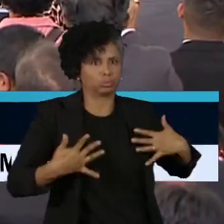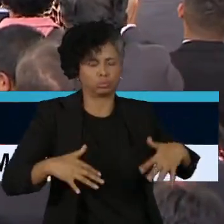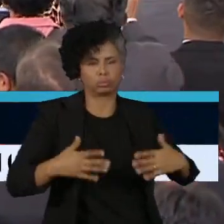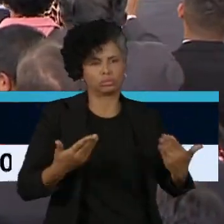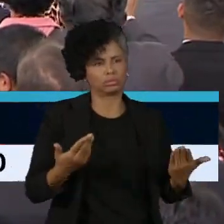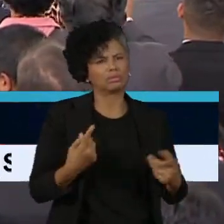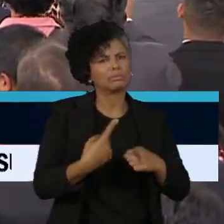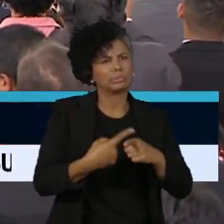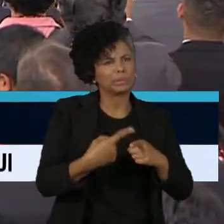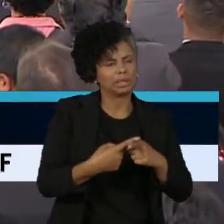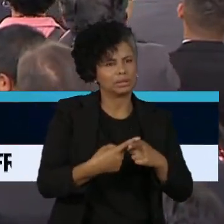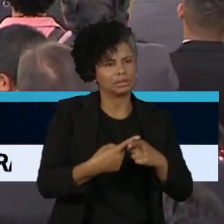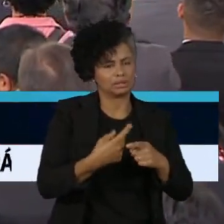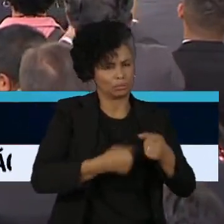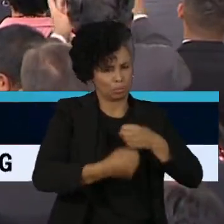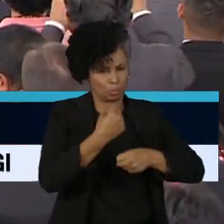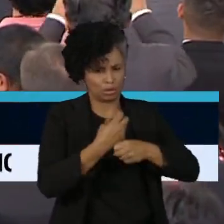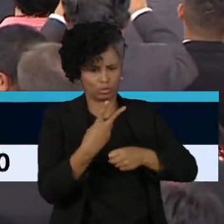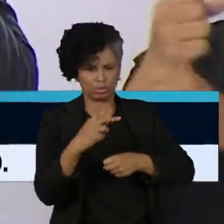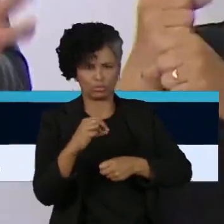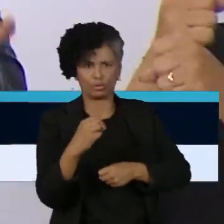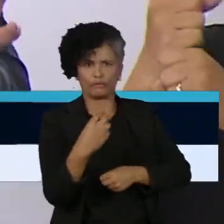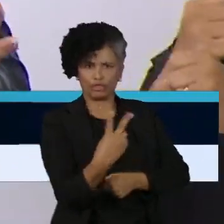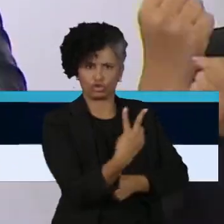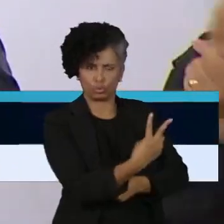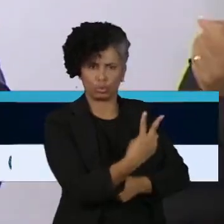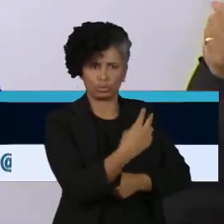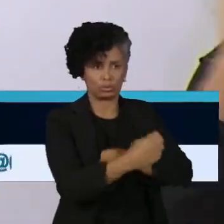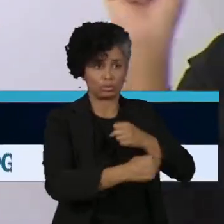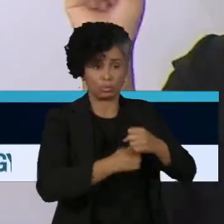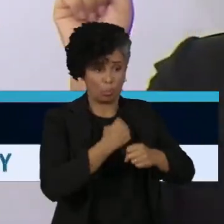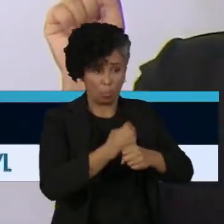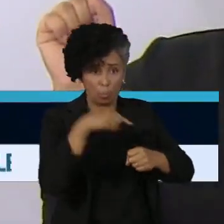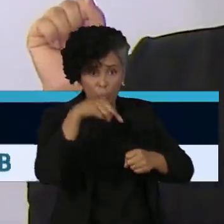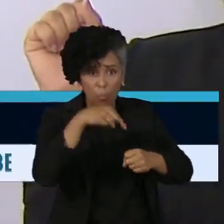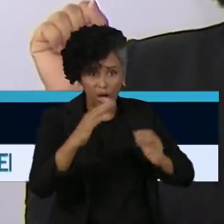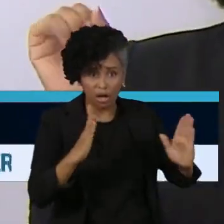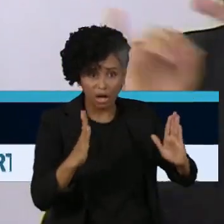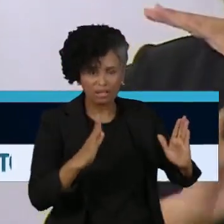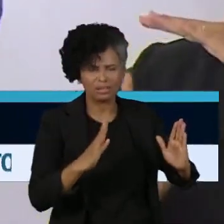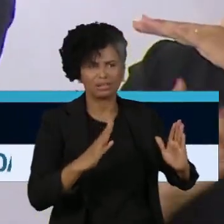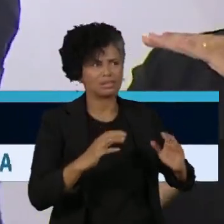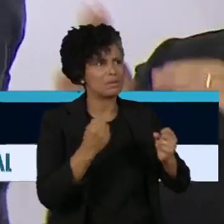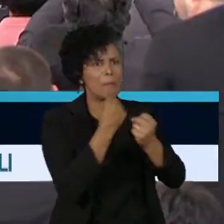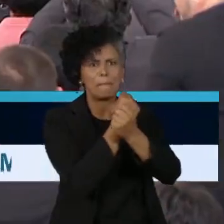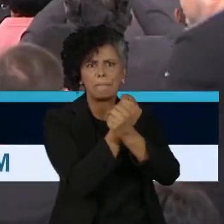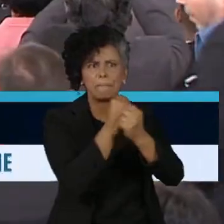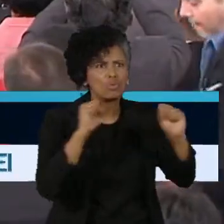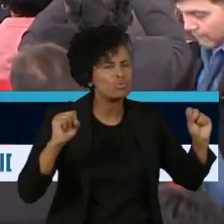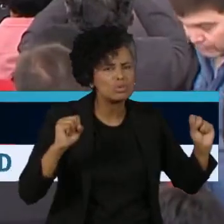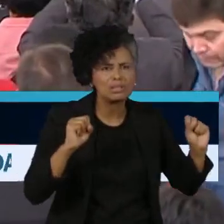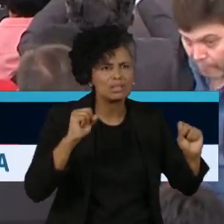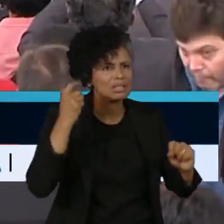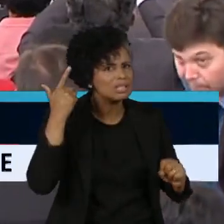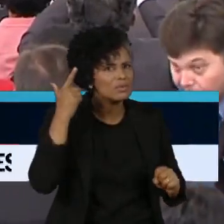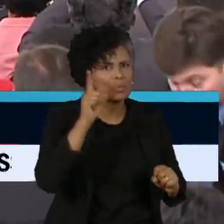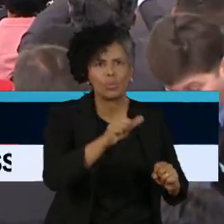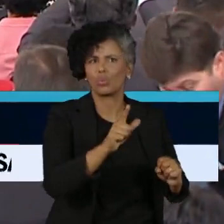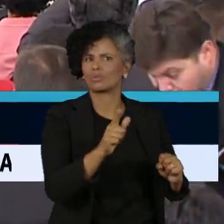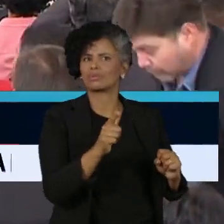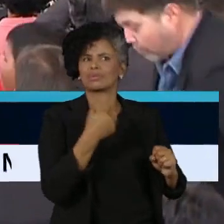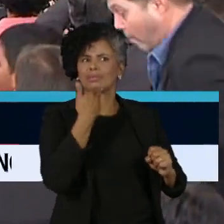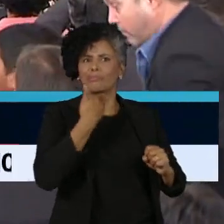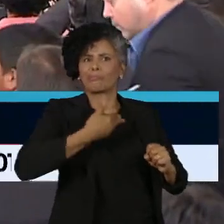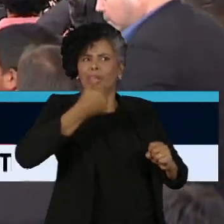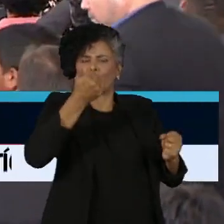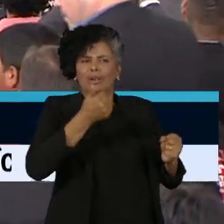Se 2022 já se afigurou um ano praticamente impossível para as nossas instituições, universidades e institutos federais, vimos com